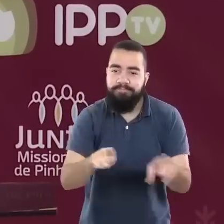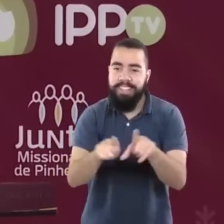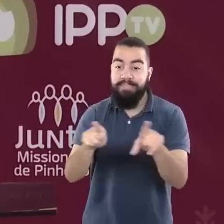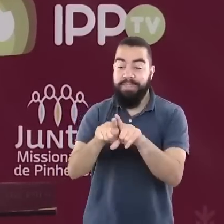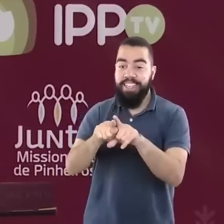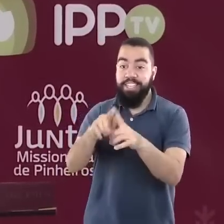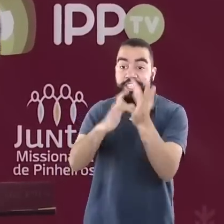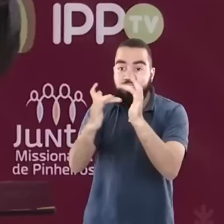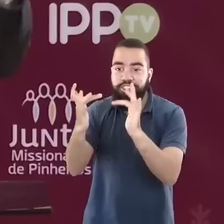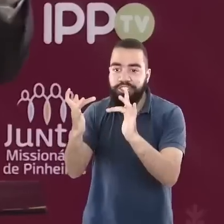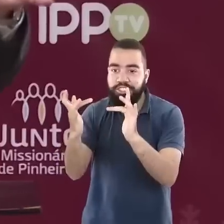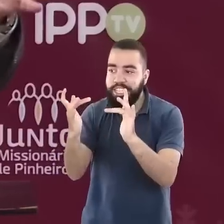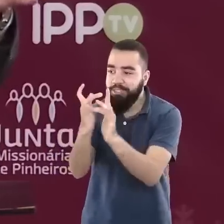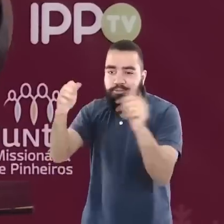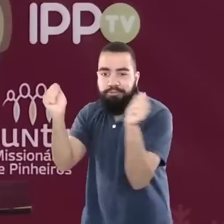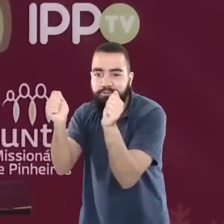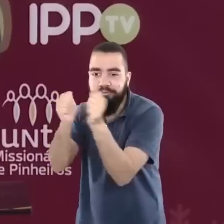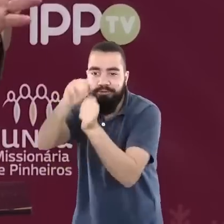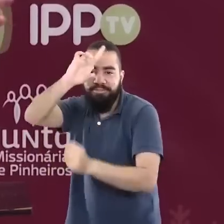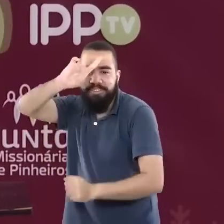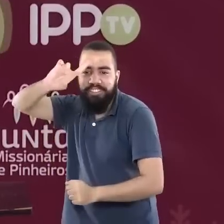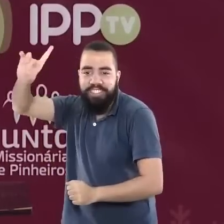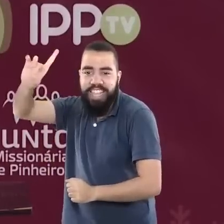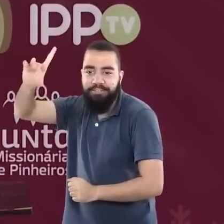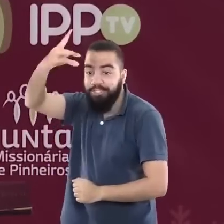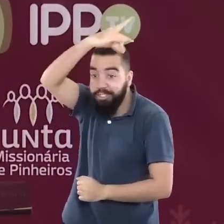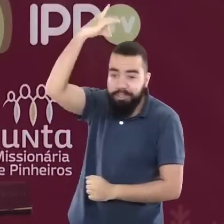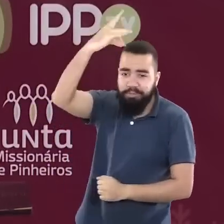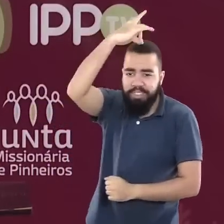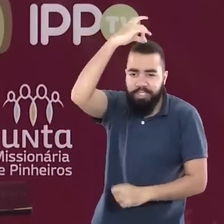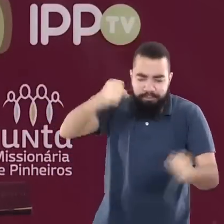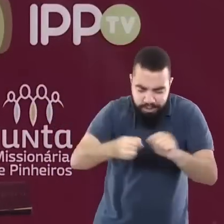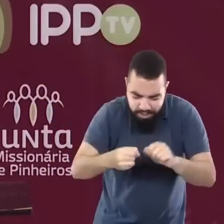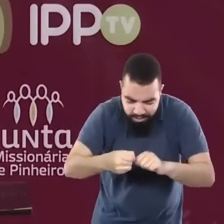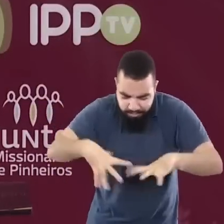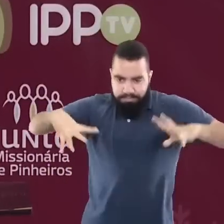se fez ele criou as coisas visíveis e invisíveis